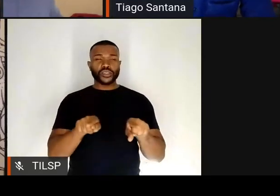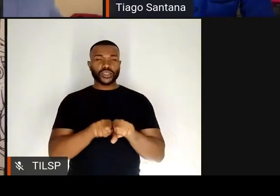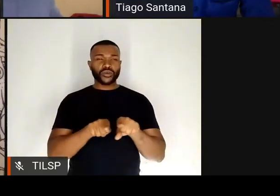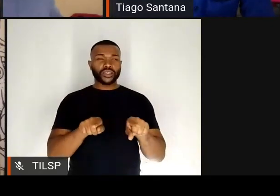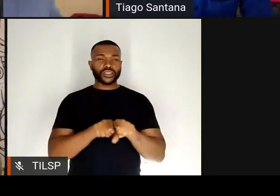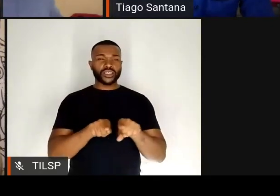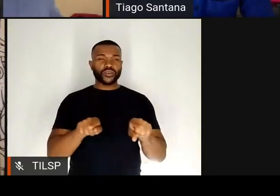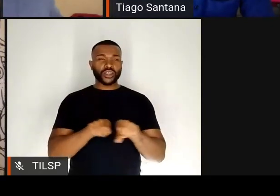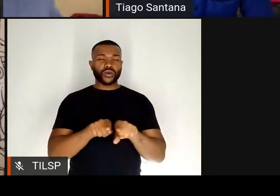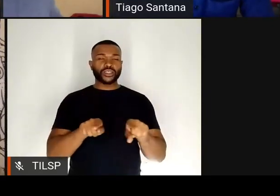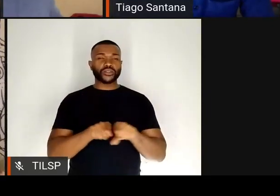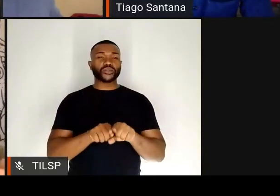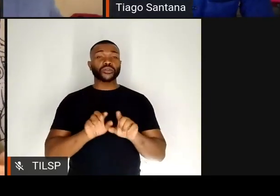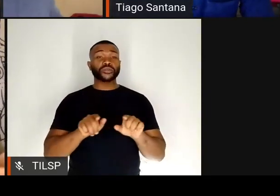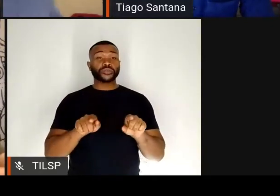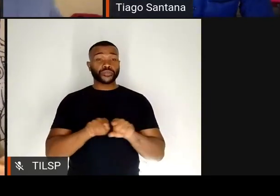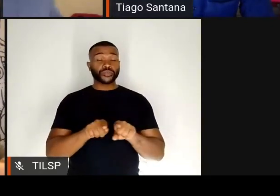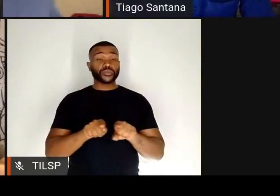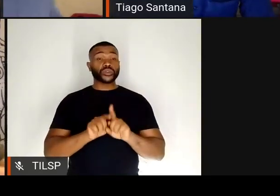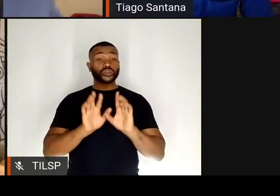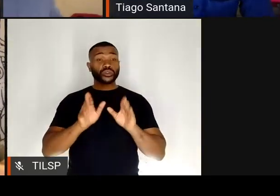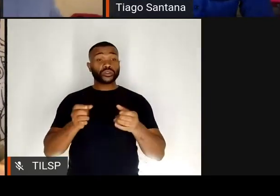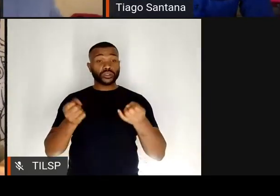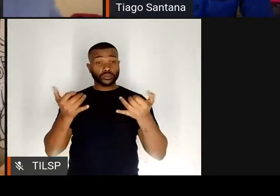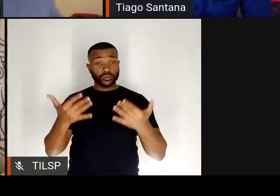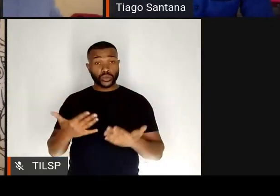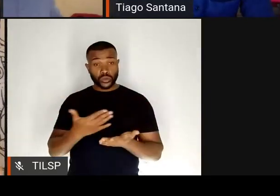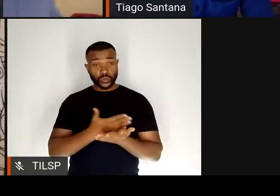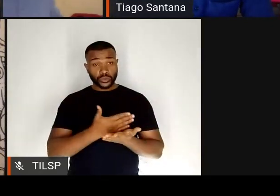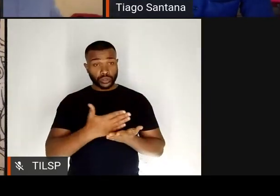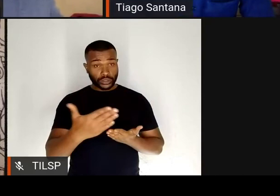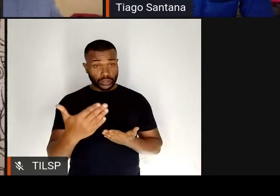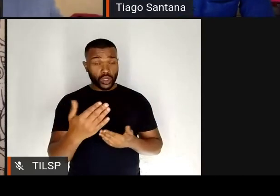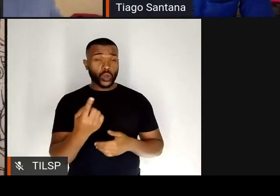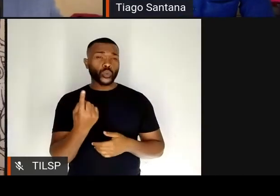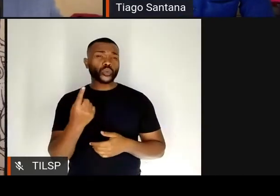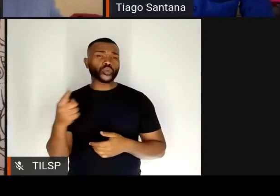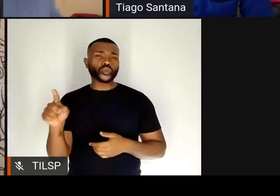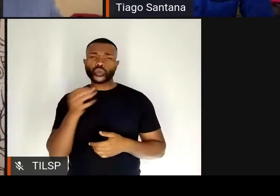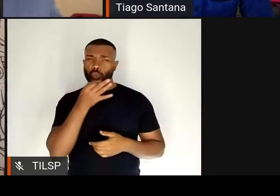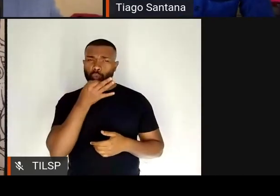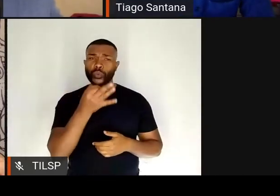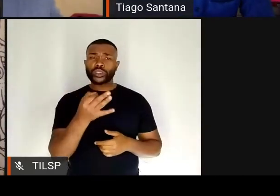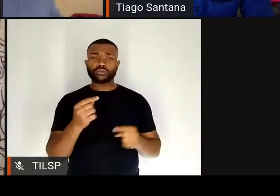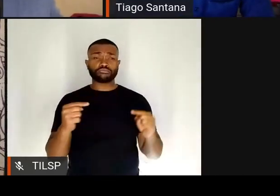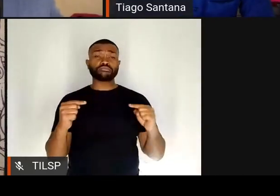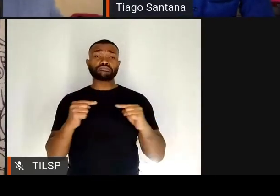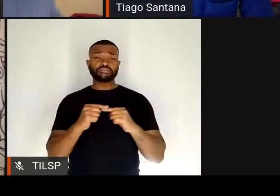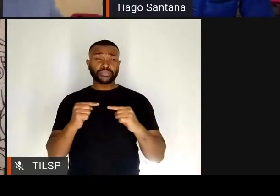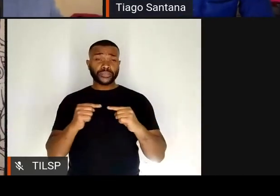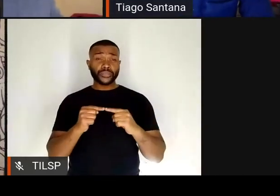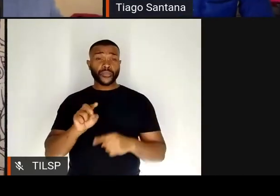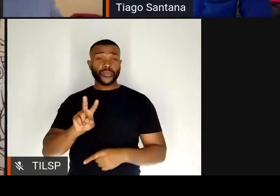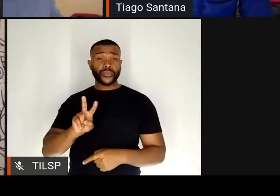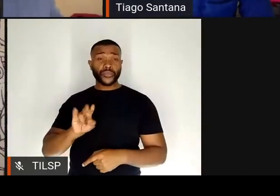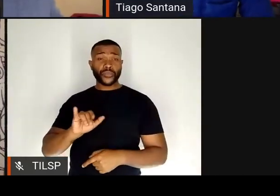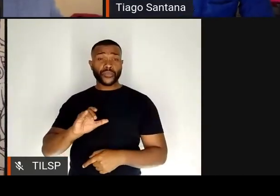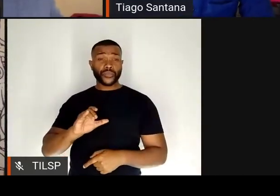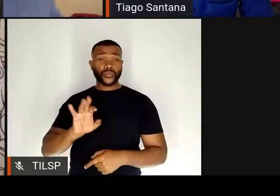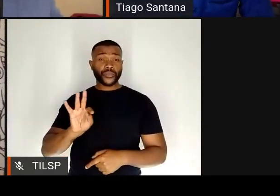aqui uma atravessada para introduzir um último comentário, que tem a ver com o que o Victor falou. O Ricardo